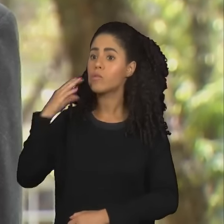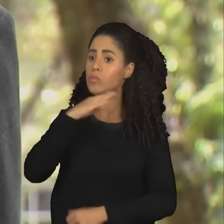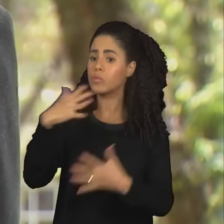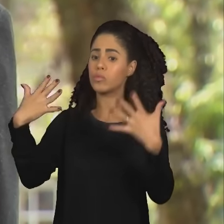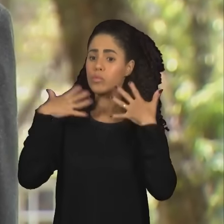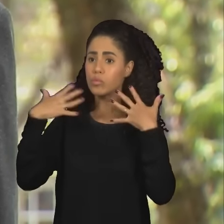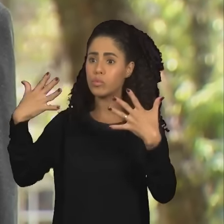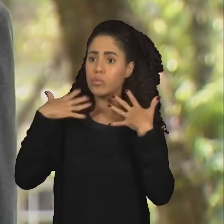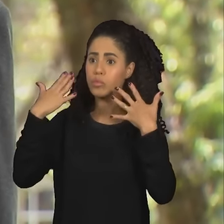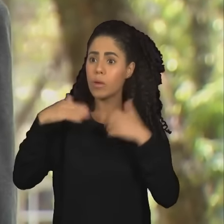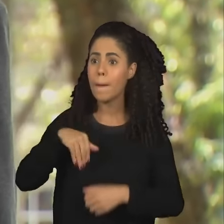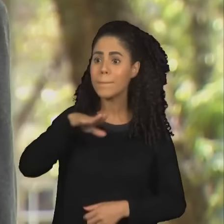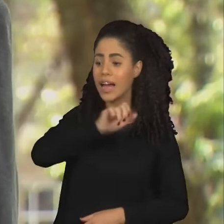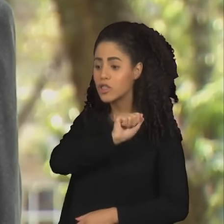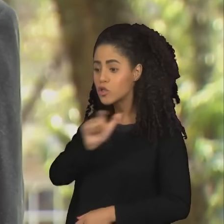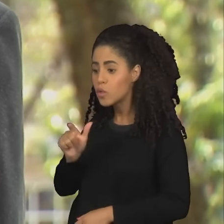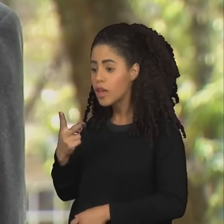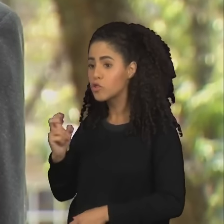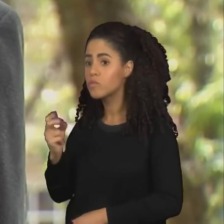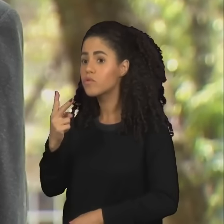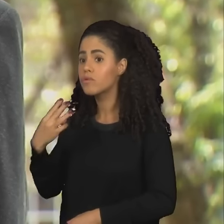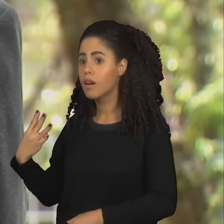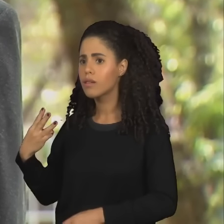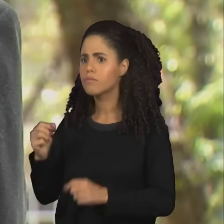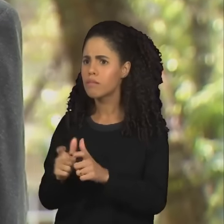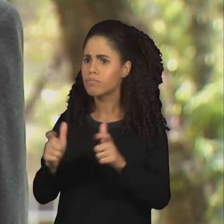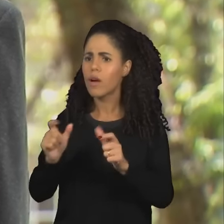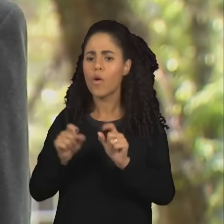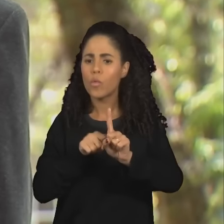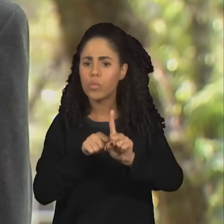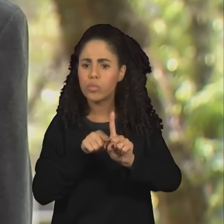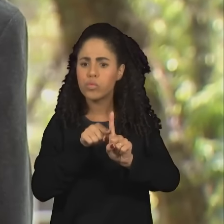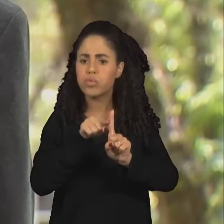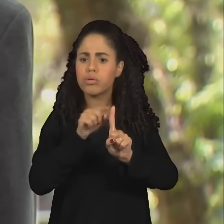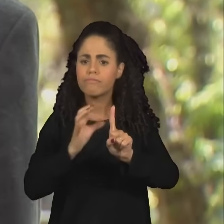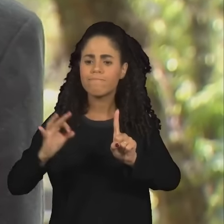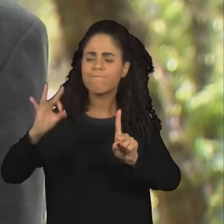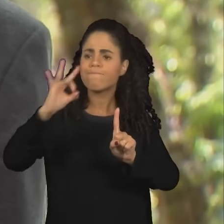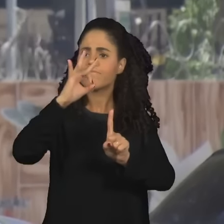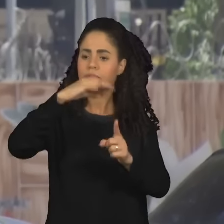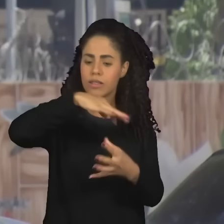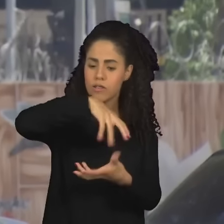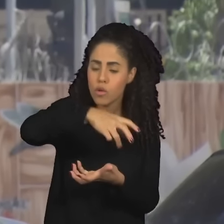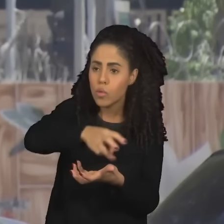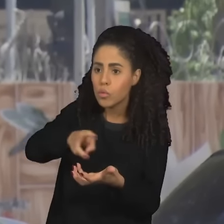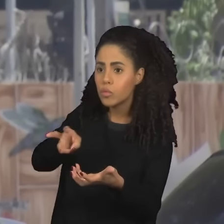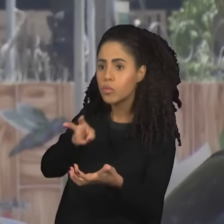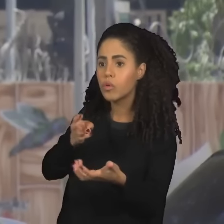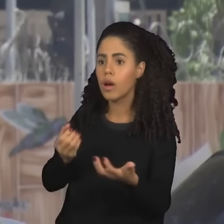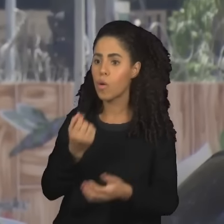que 2023, com um aumento de temperatura médio do planeta da ordem